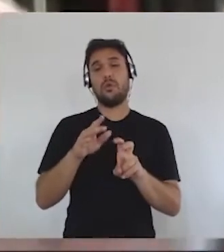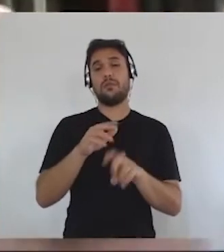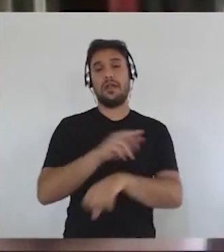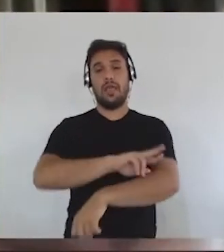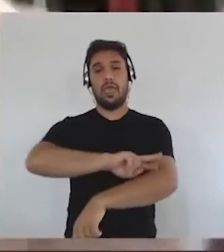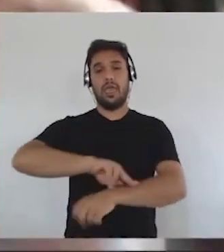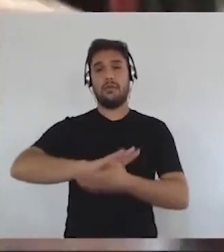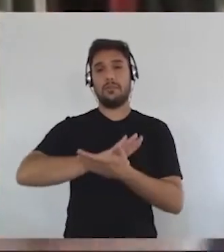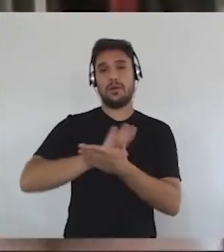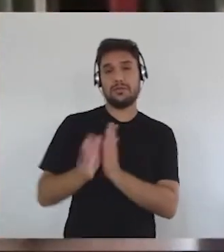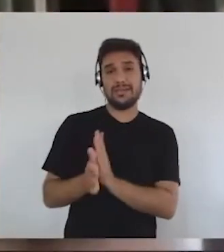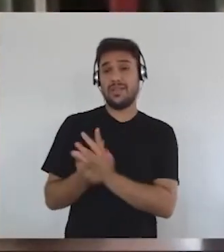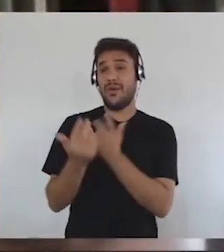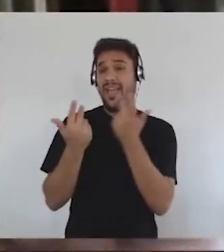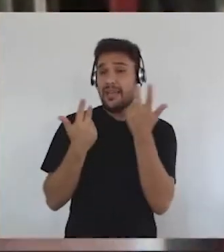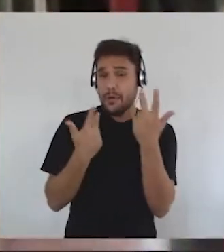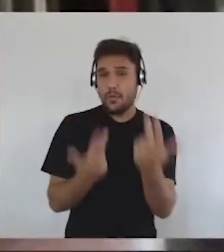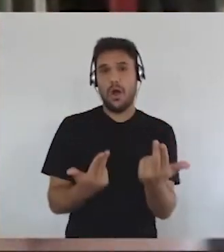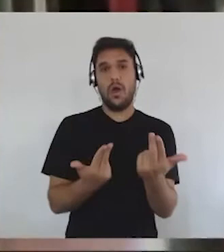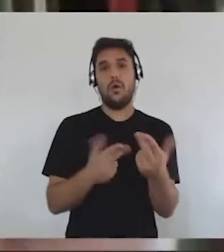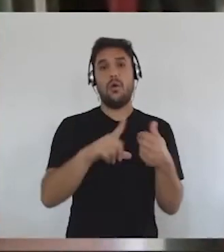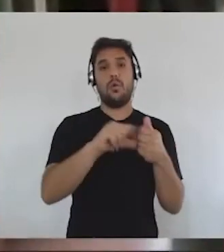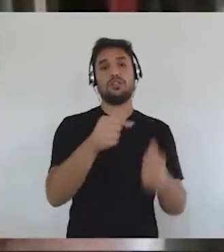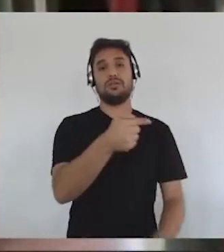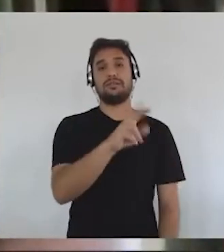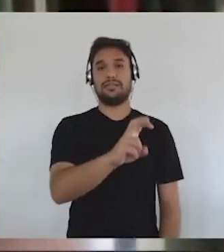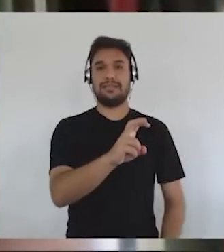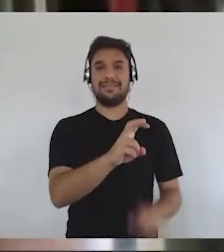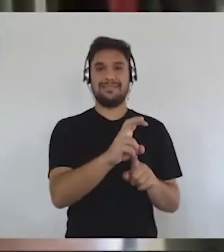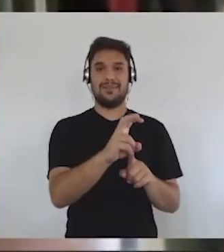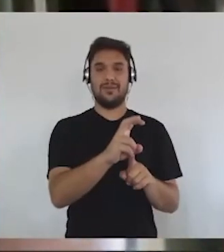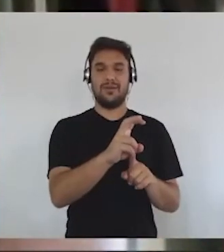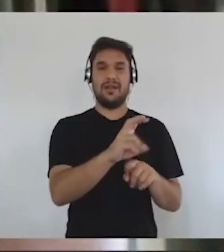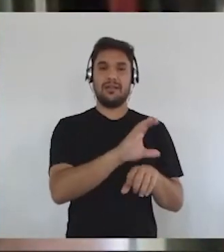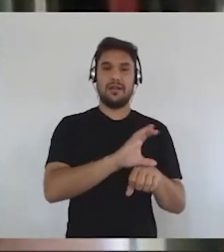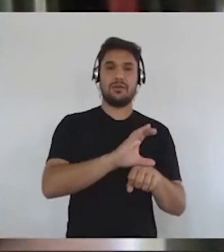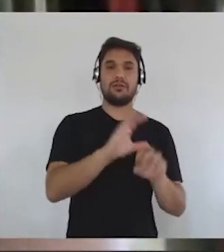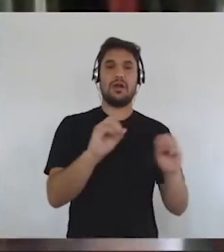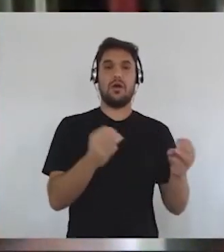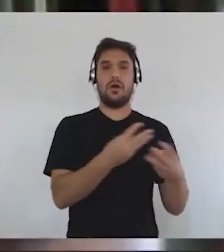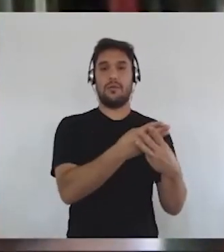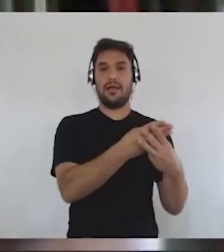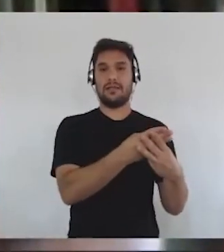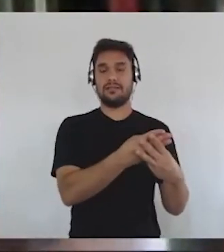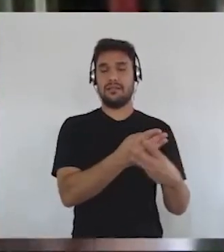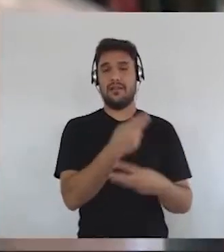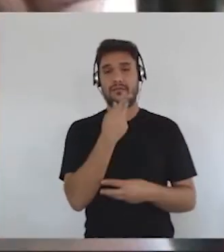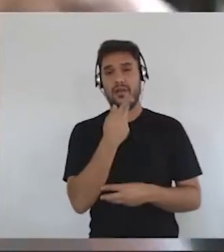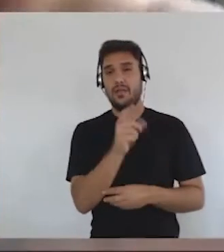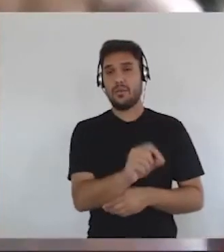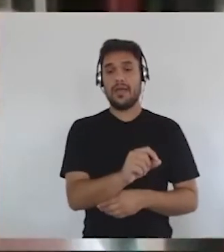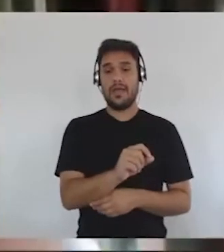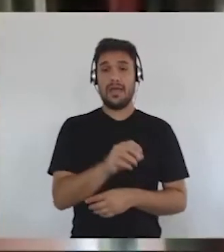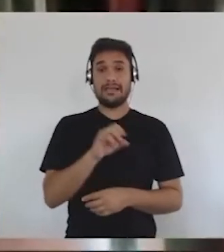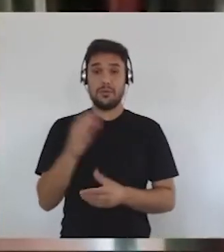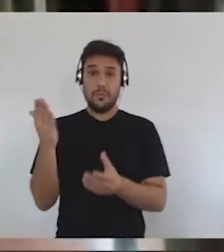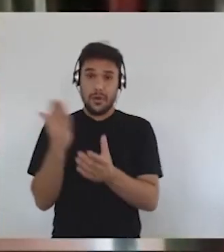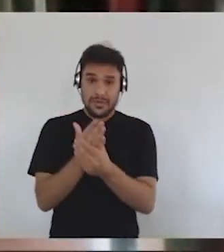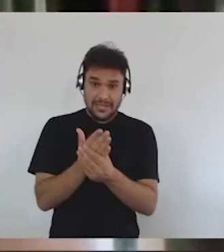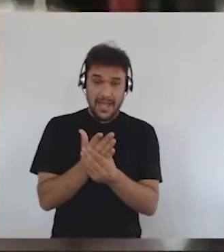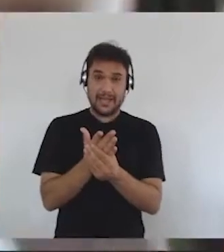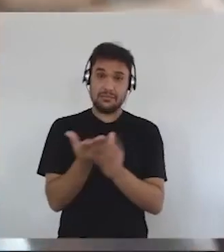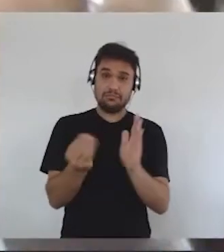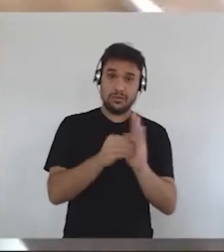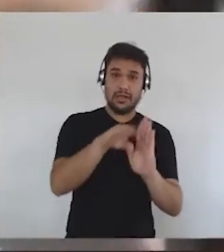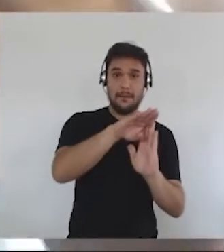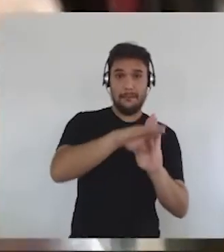que é formalmente idêntico ao artigo 75 da Constituição da OMS, que vai dizer o seguinte, para que um caso possa ser submetido